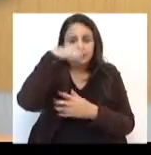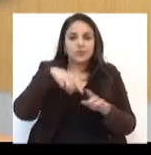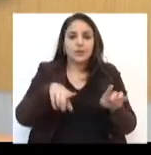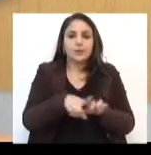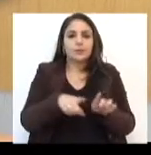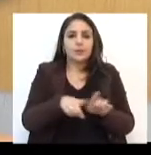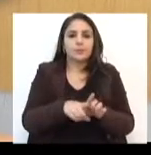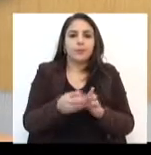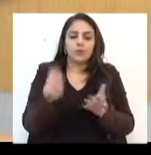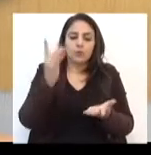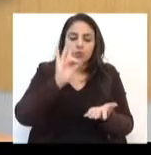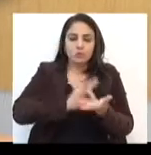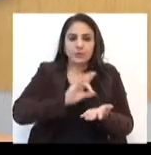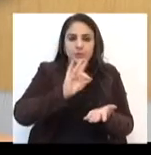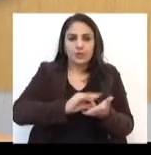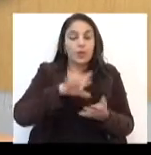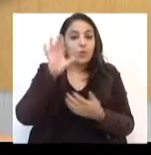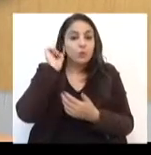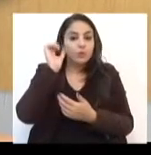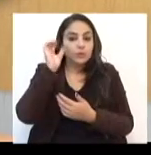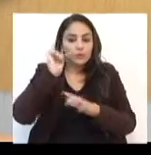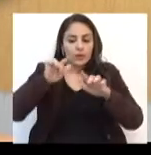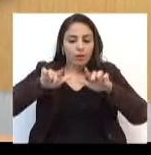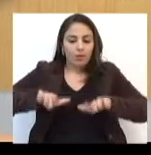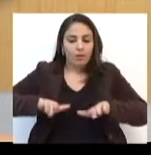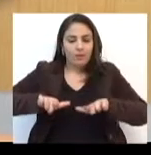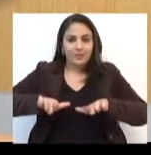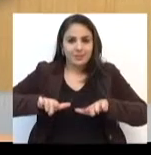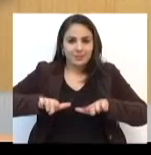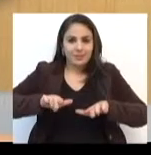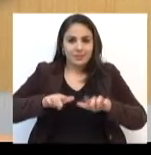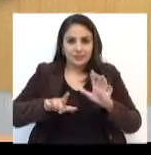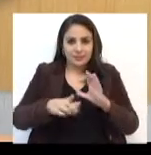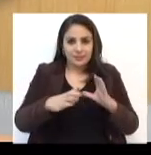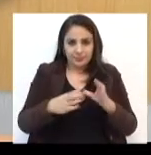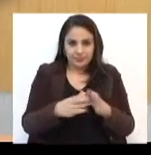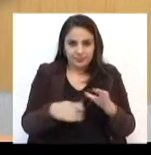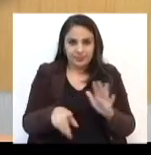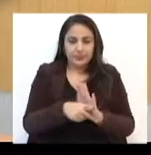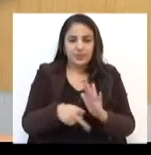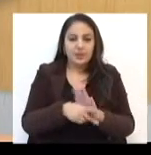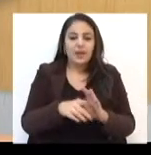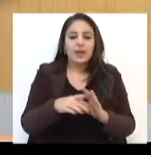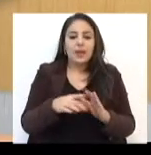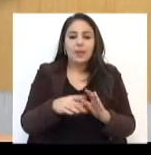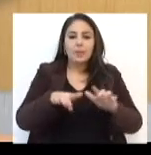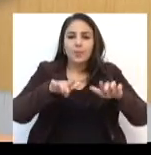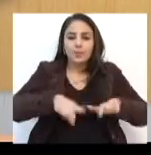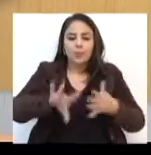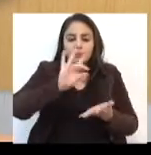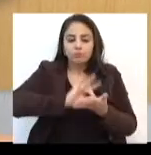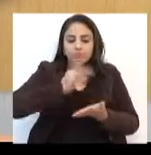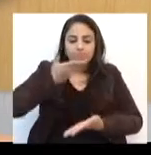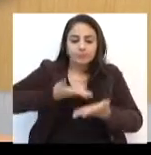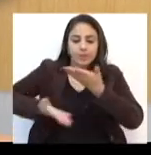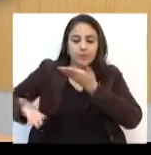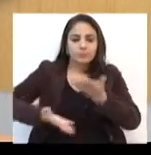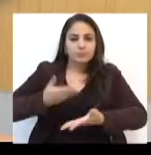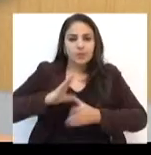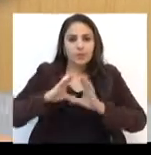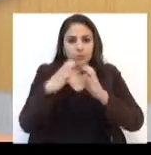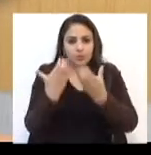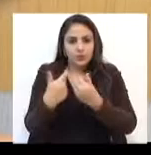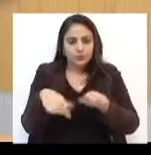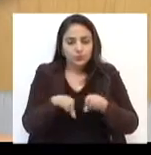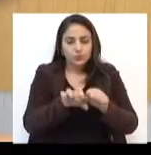para instituir a ouvidoria no Legislativo. O órgão será o canal oficial de interação entre a comunidade